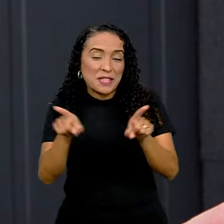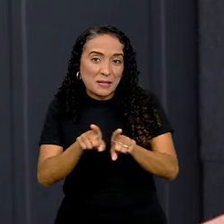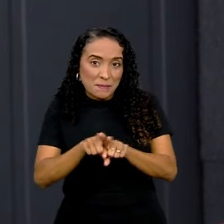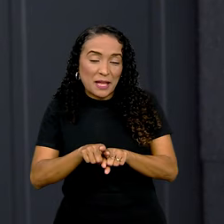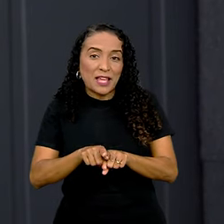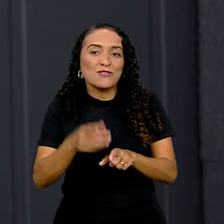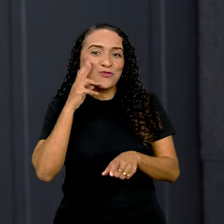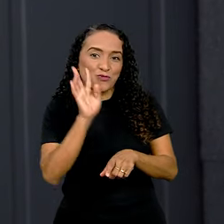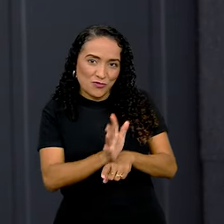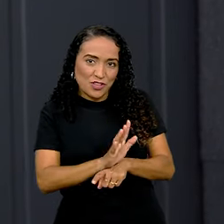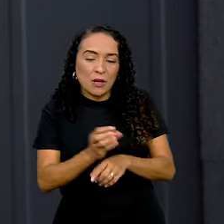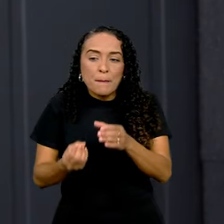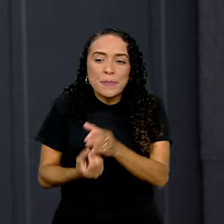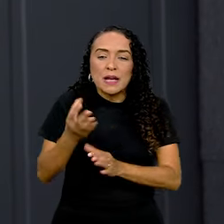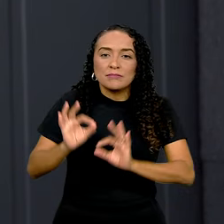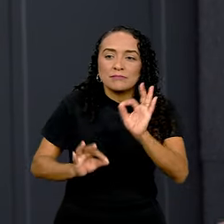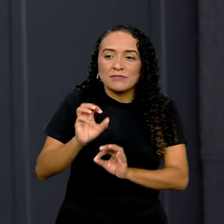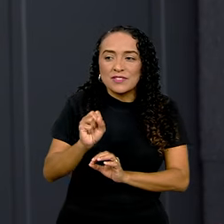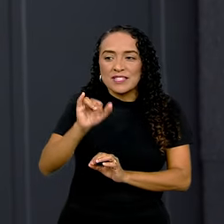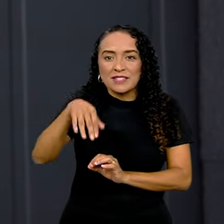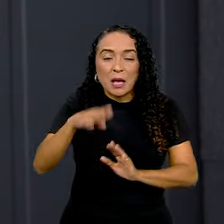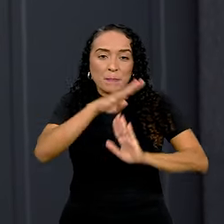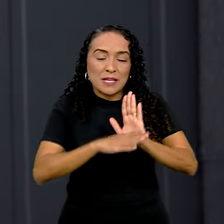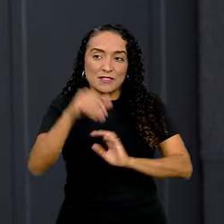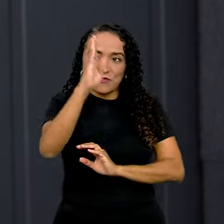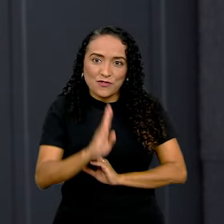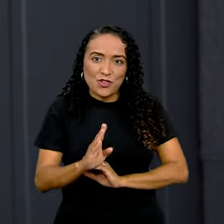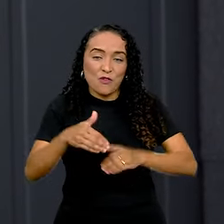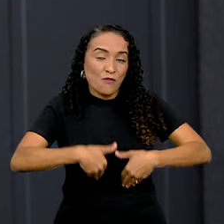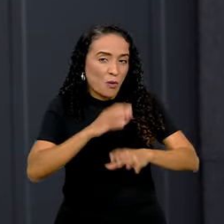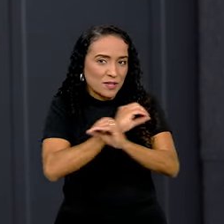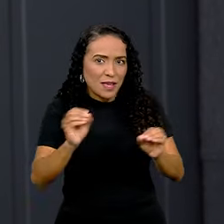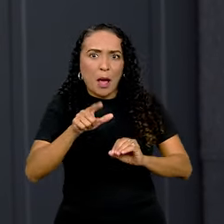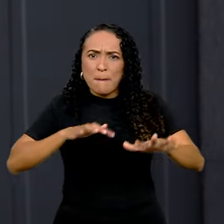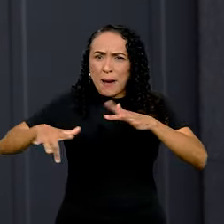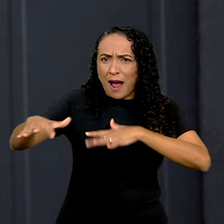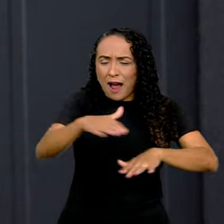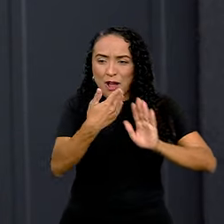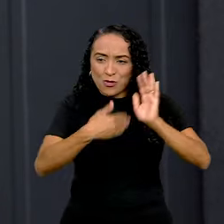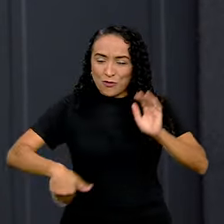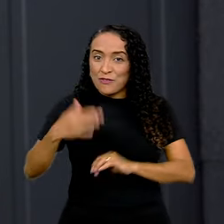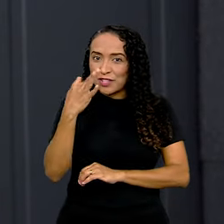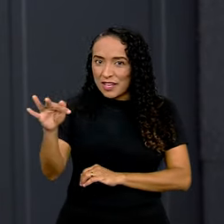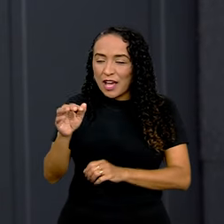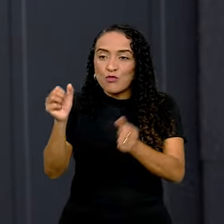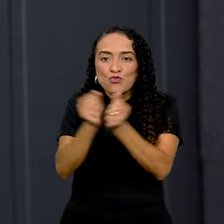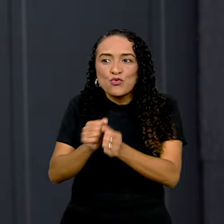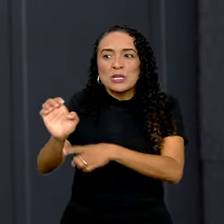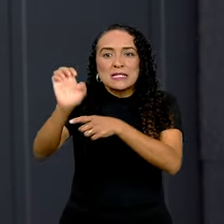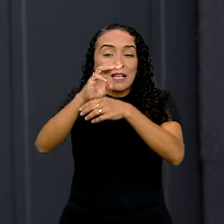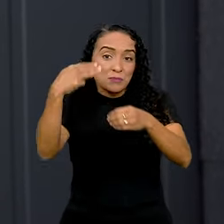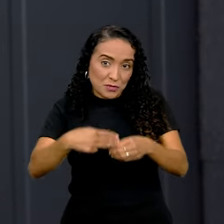Buriti também no vídeo construído a partir do sisan o Plano Brasil sem fome é uma grande mobilização do governo federal